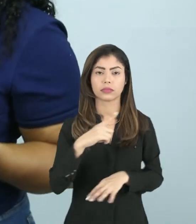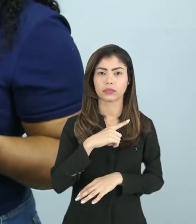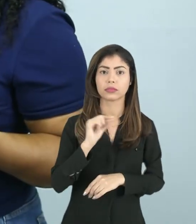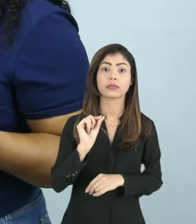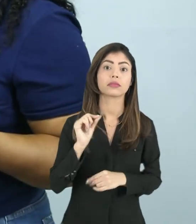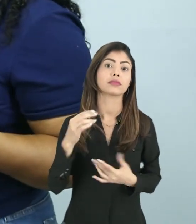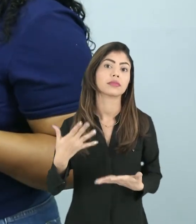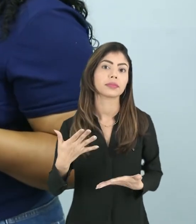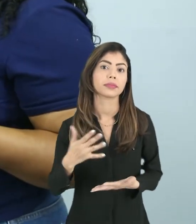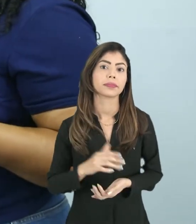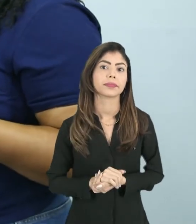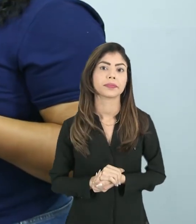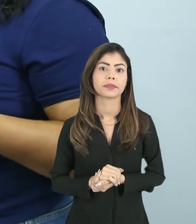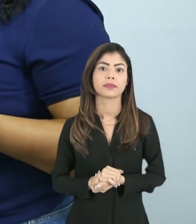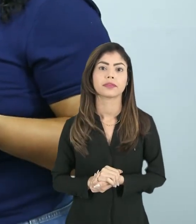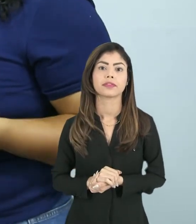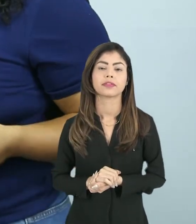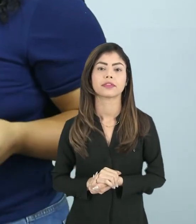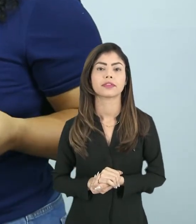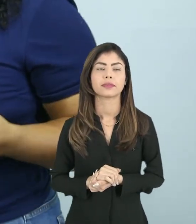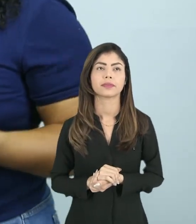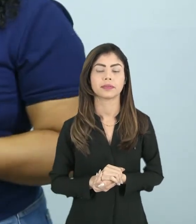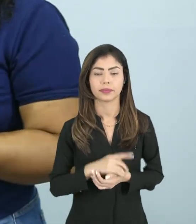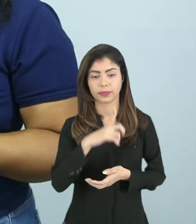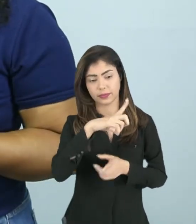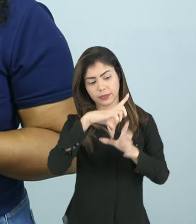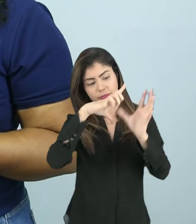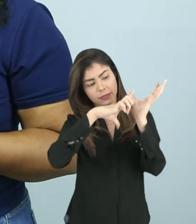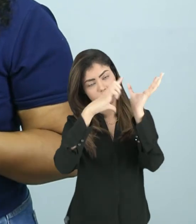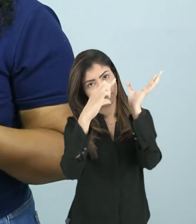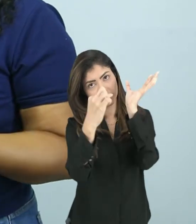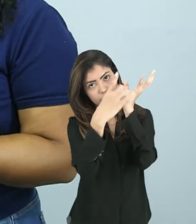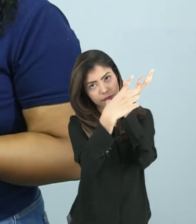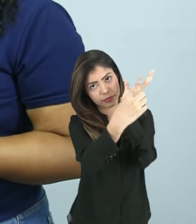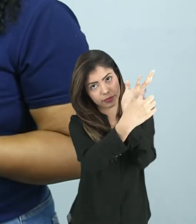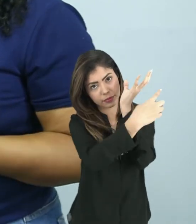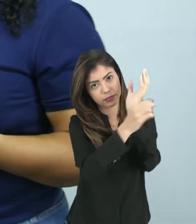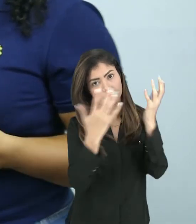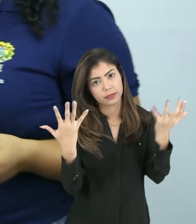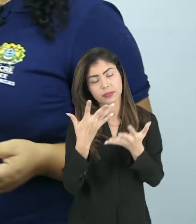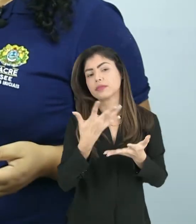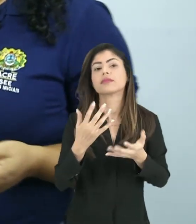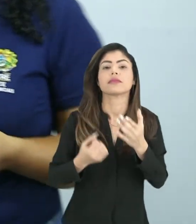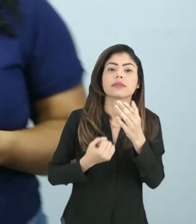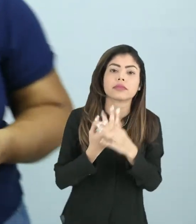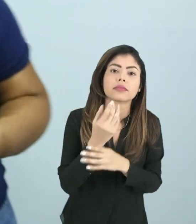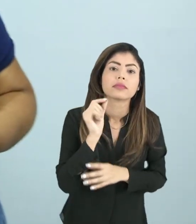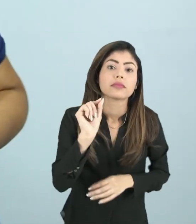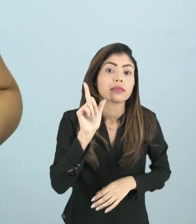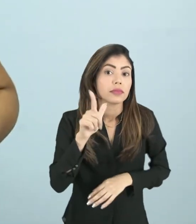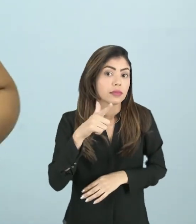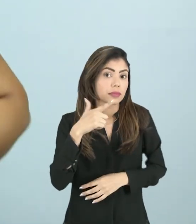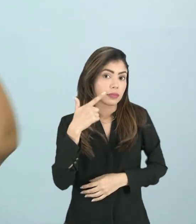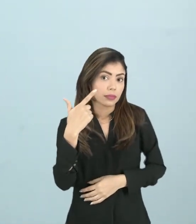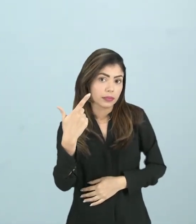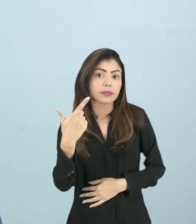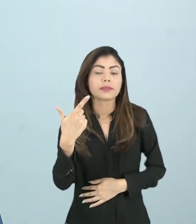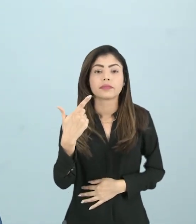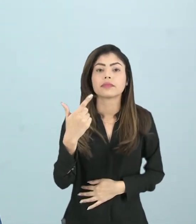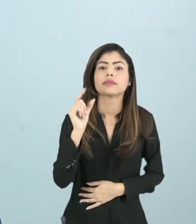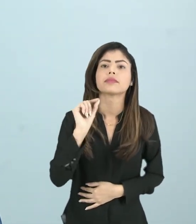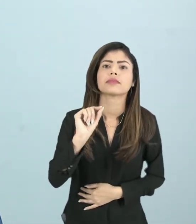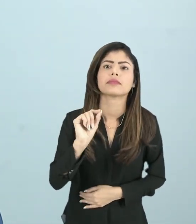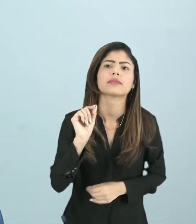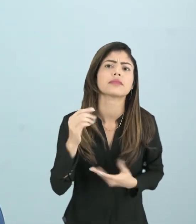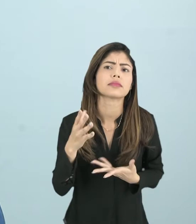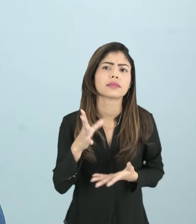temos as folhas, né? Agora vai nascer outras partes, mas